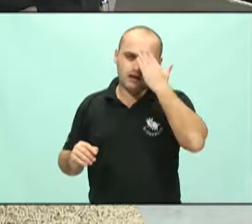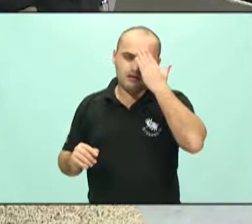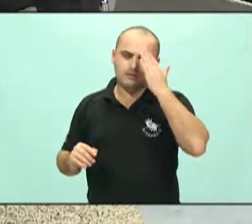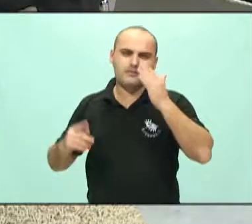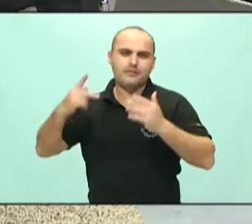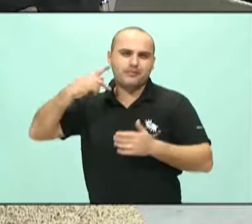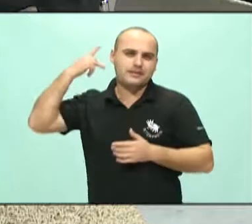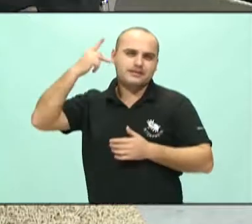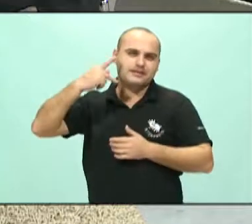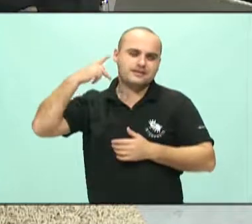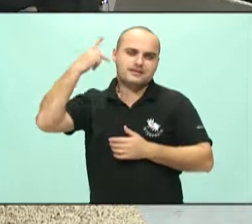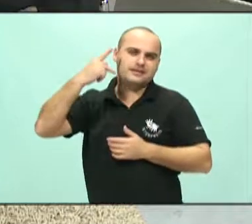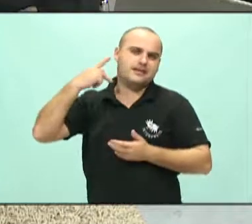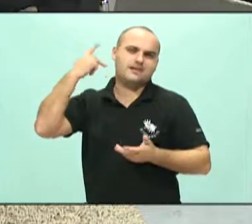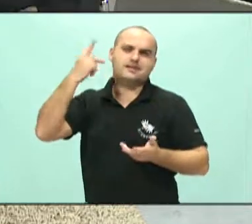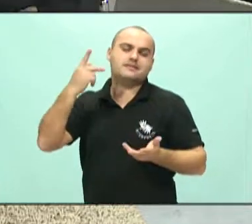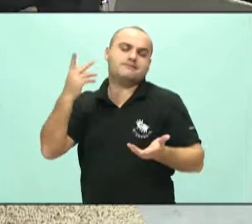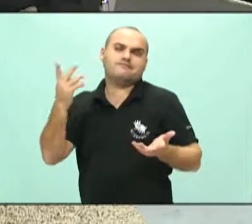politicagem